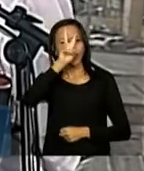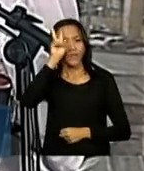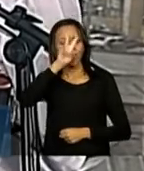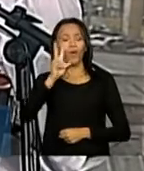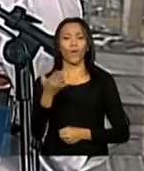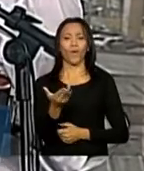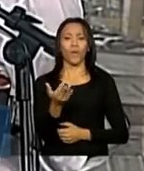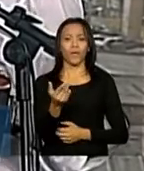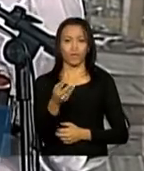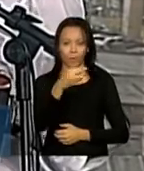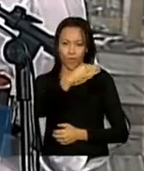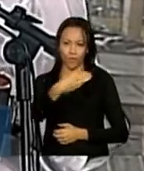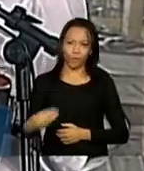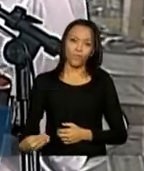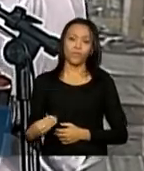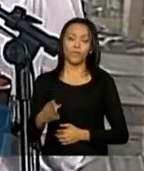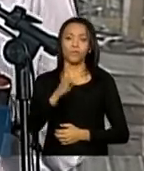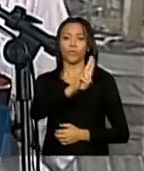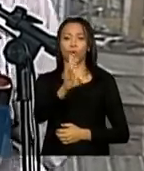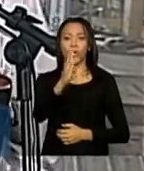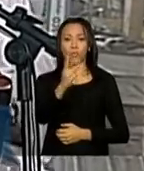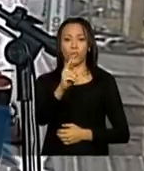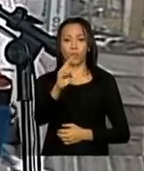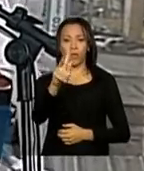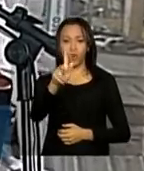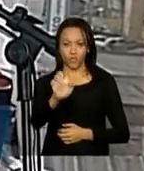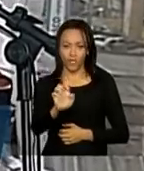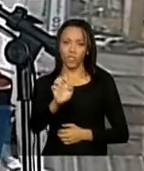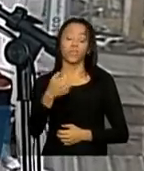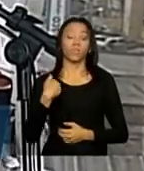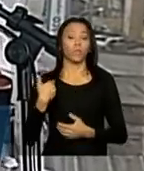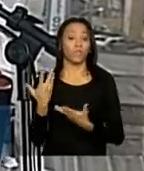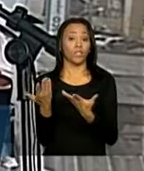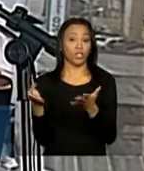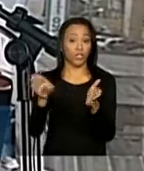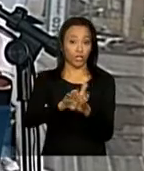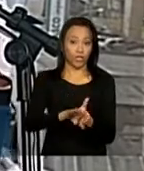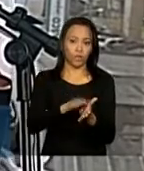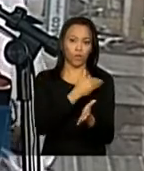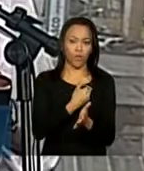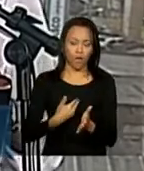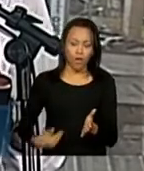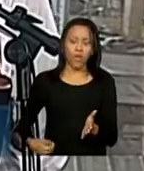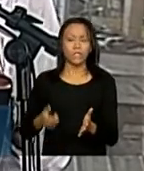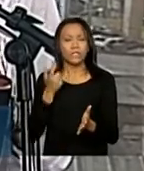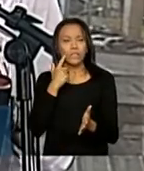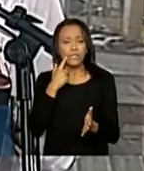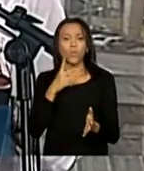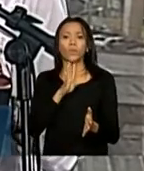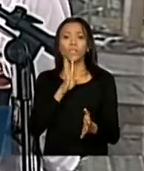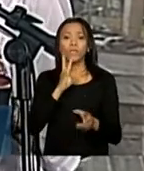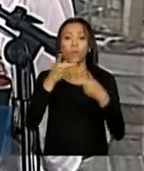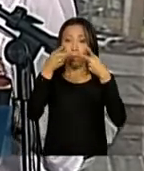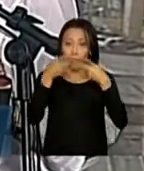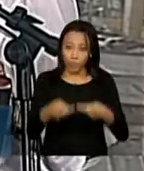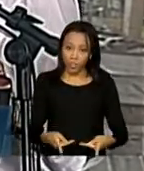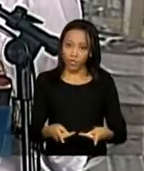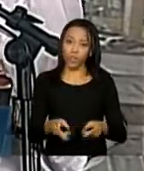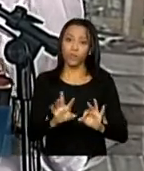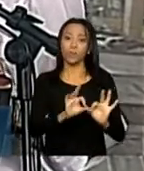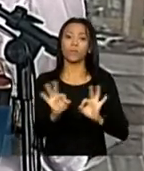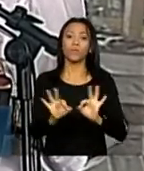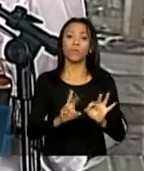ministro César Borges colocou. Ao chegarmos no governo, a gente tomou conhecimento do projeto que se chamava